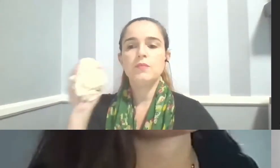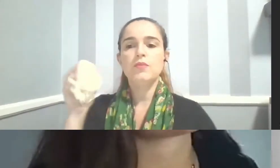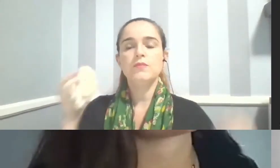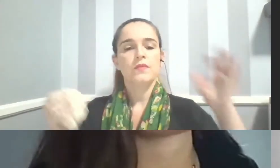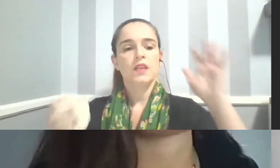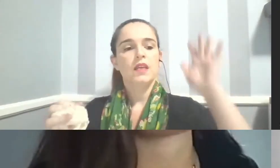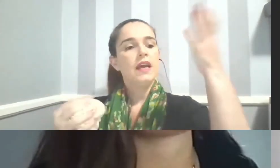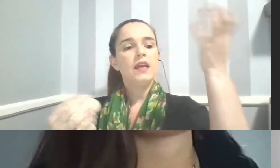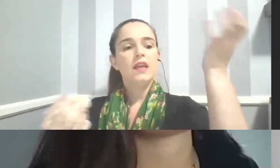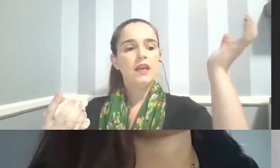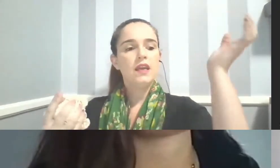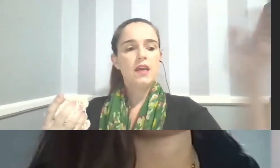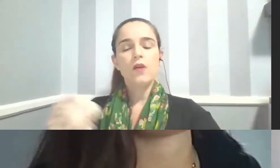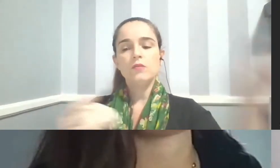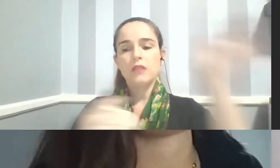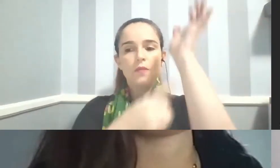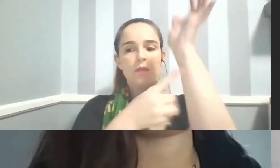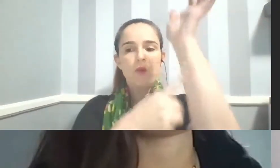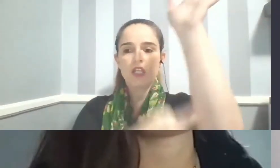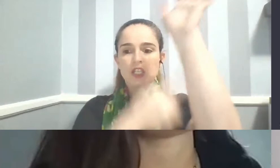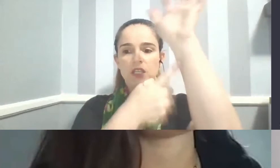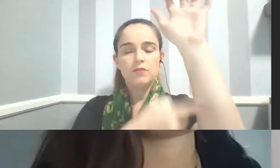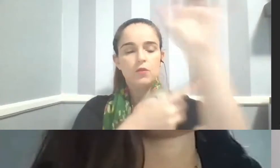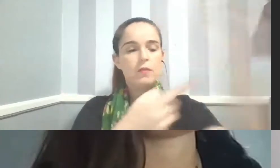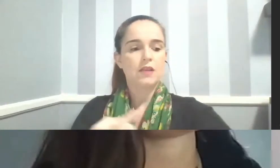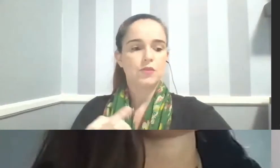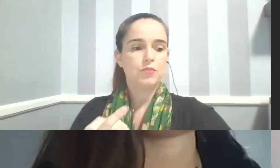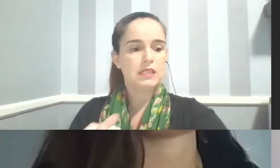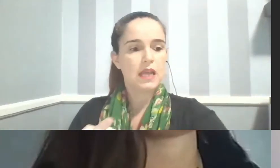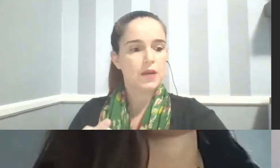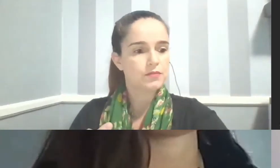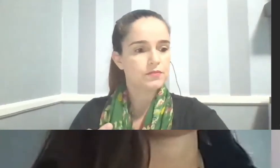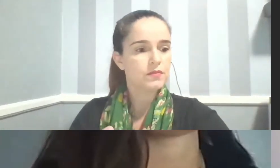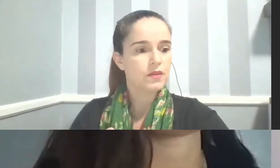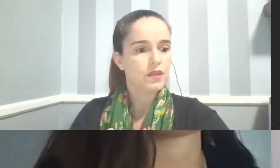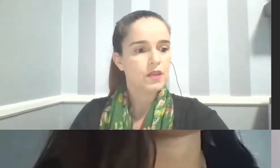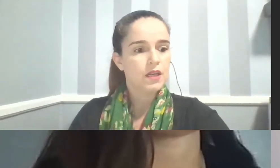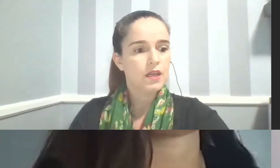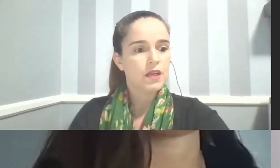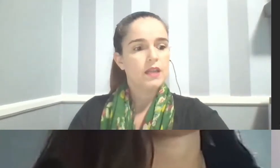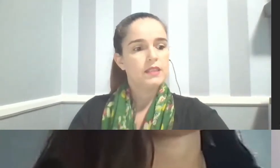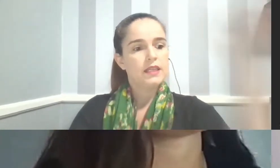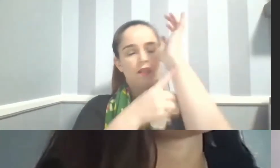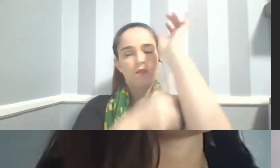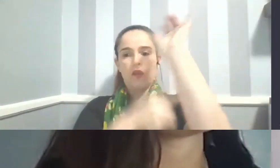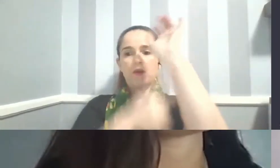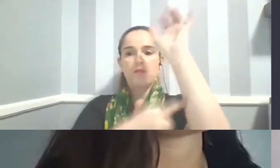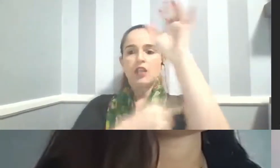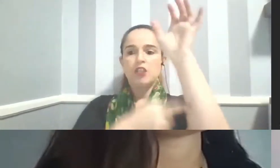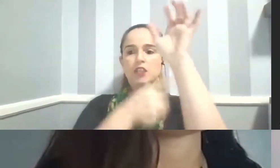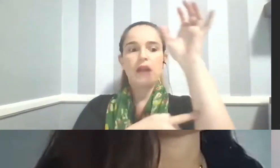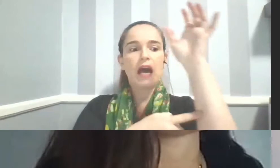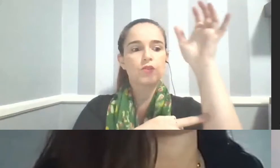ser limpo. E eu tenho uma hemorragia no braço, por exemplo. Né? Eu tenho